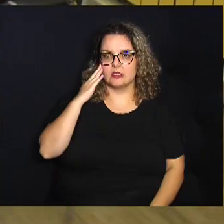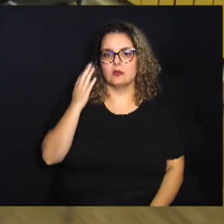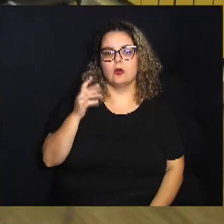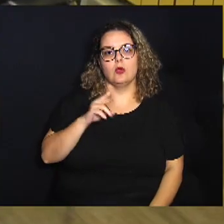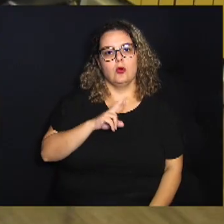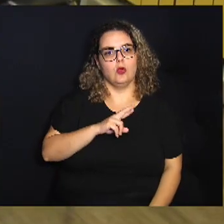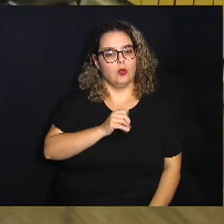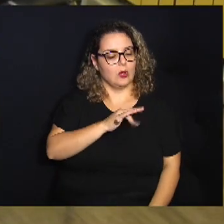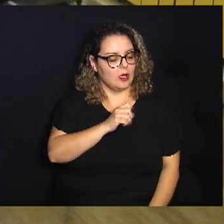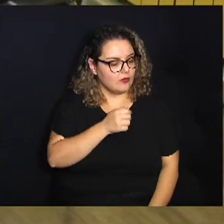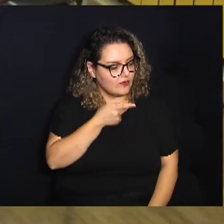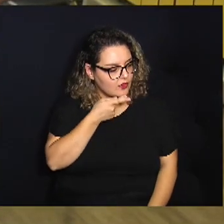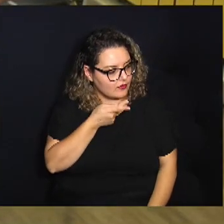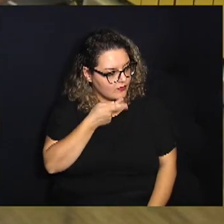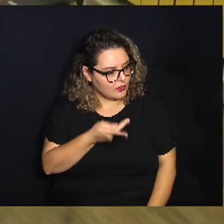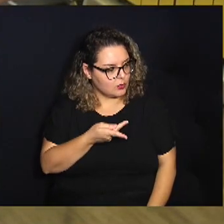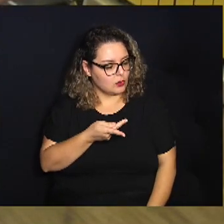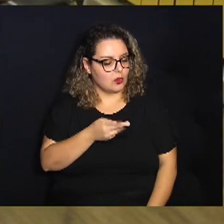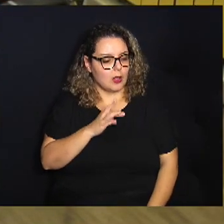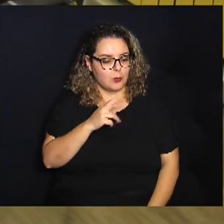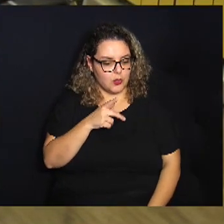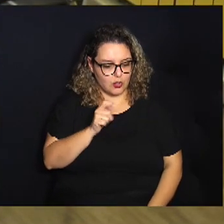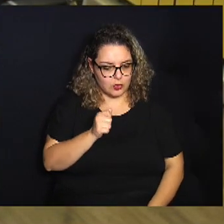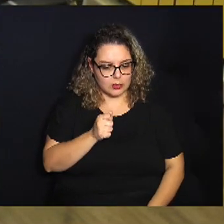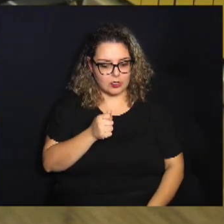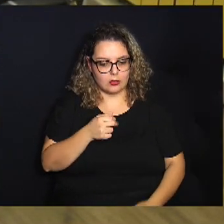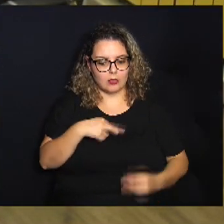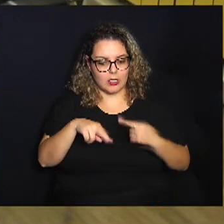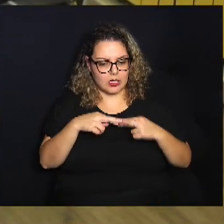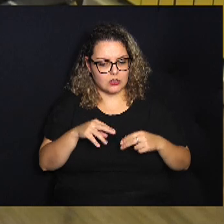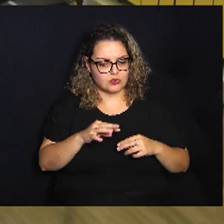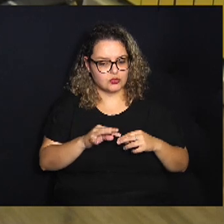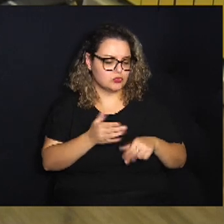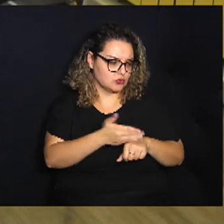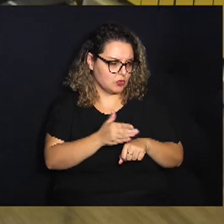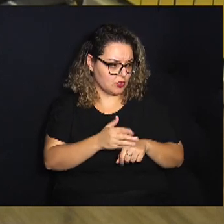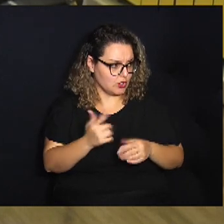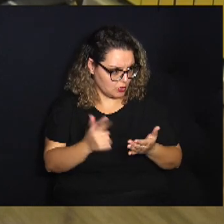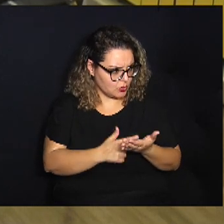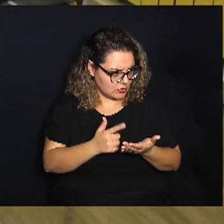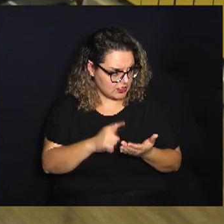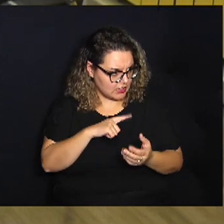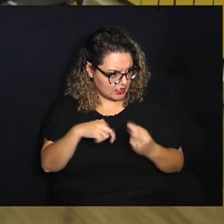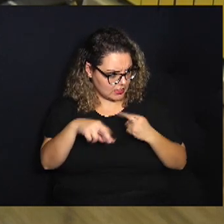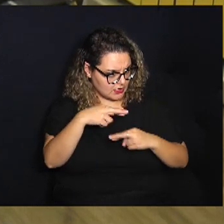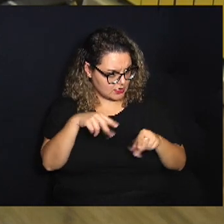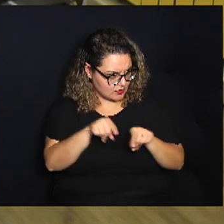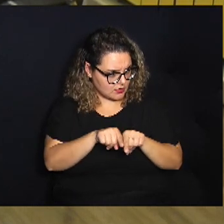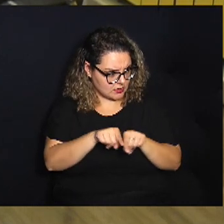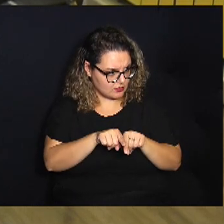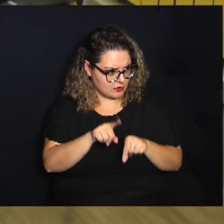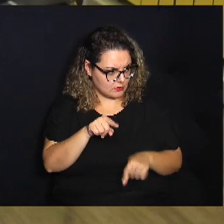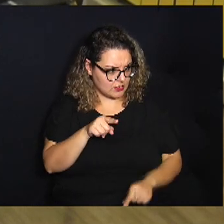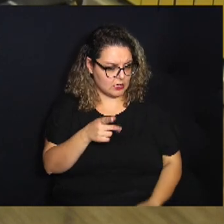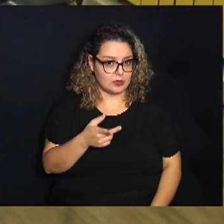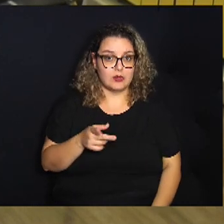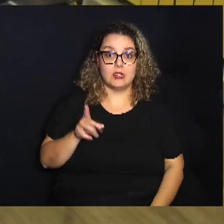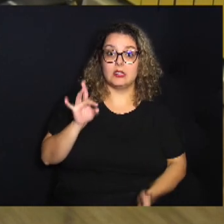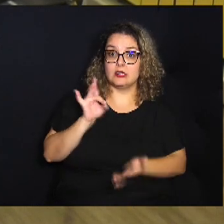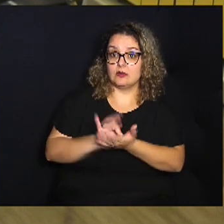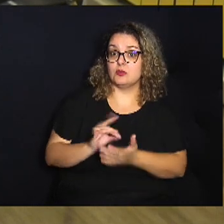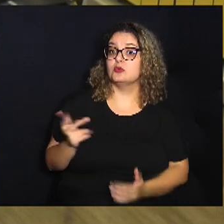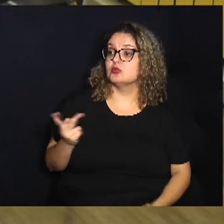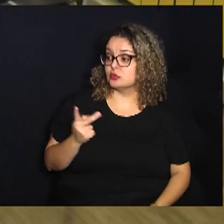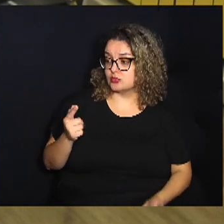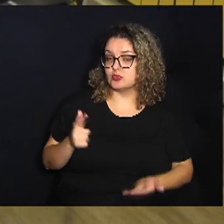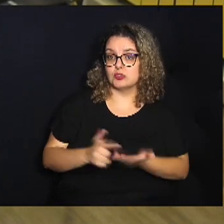Rafa, a Bruna falou dessa questão da relação com o treinador. No livro, em um dos livros, tem essa relação também, né? Na verdade, nos dois livros.